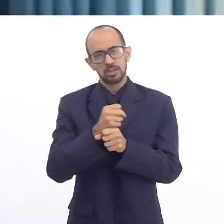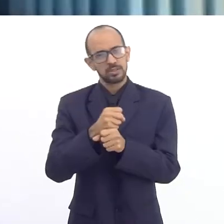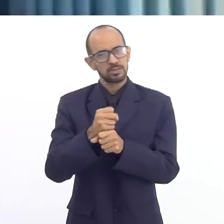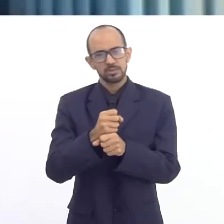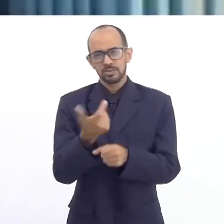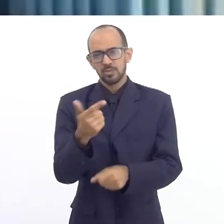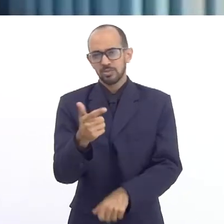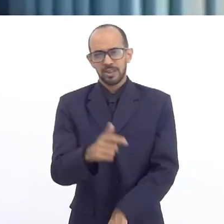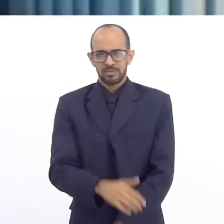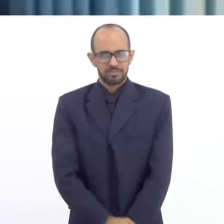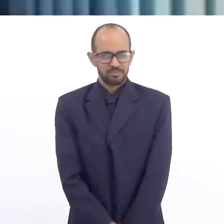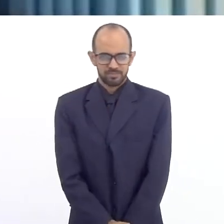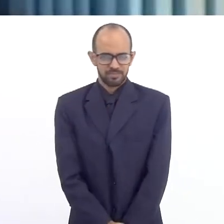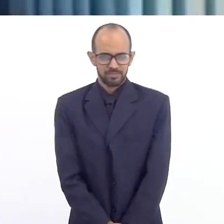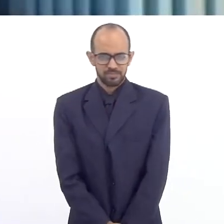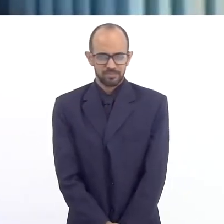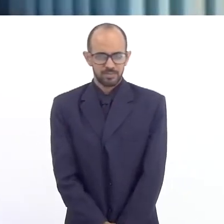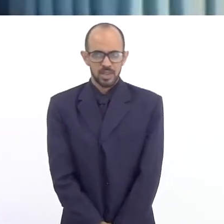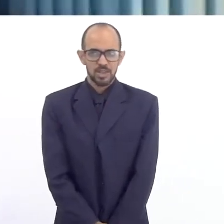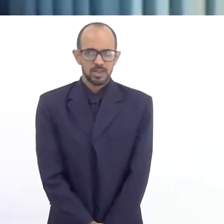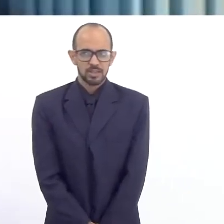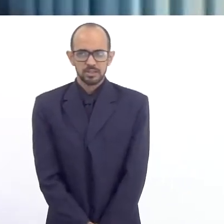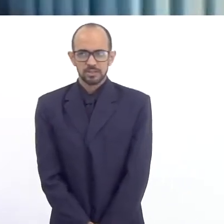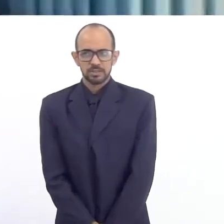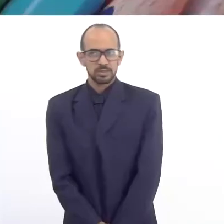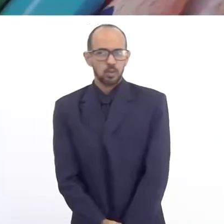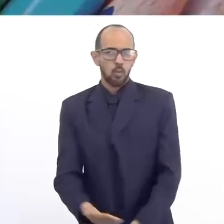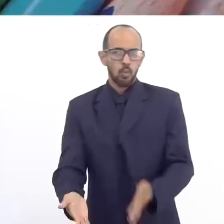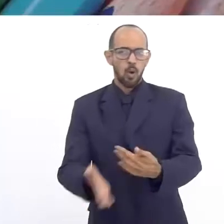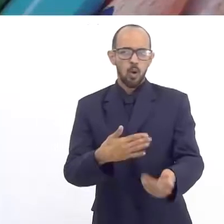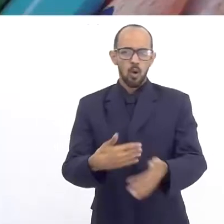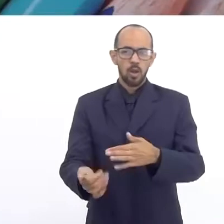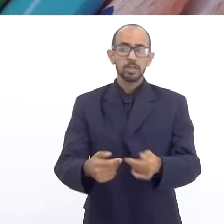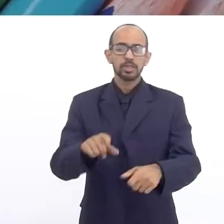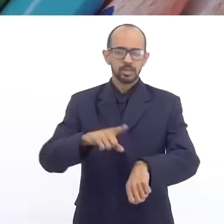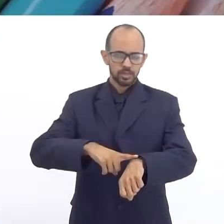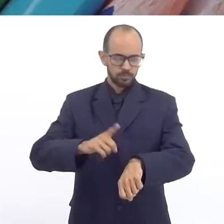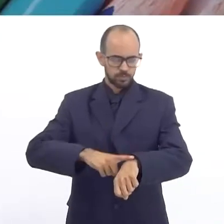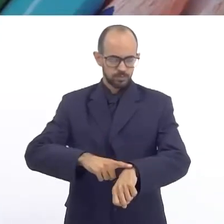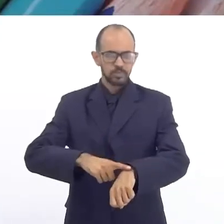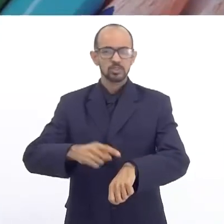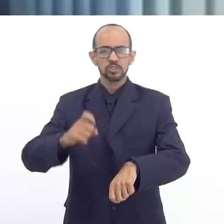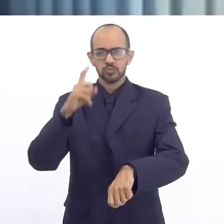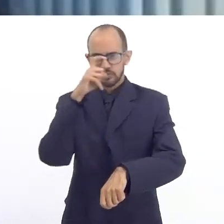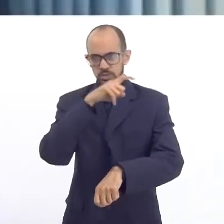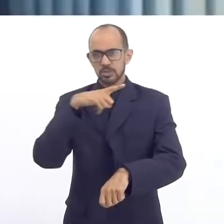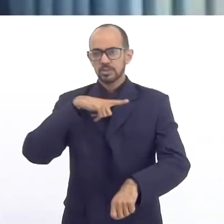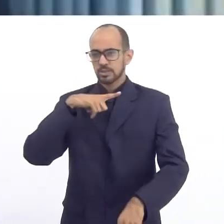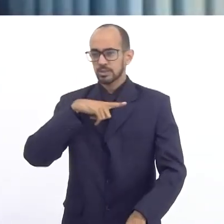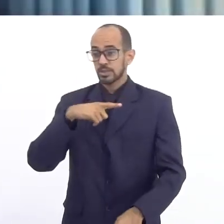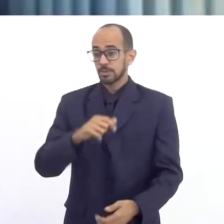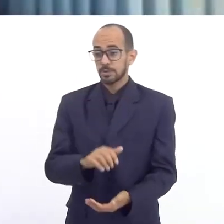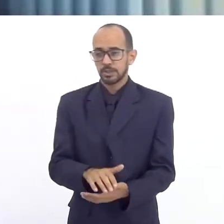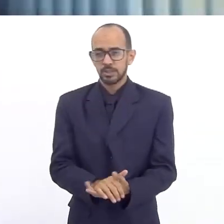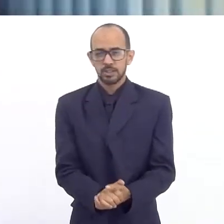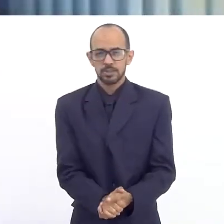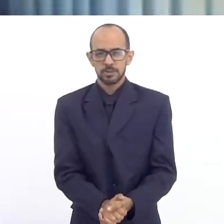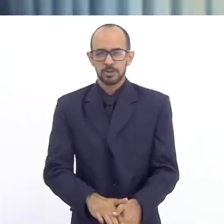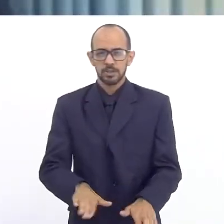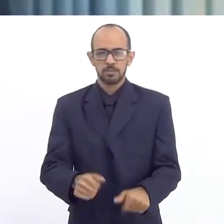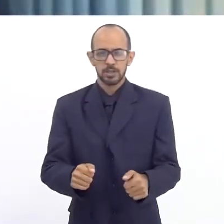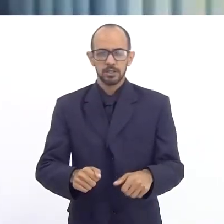30 anos. Isso não existe em lugar nenhum do planeta. Tem momentos difíceis, não é? Tem momentos,